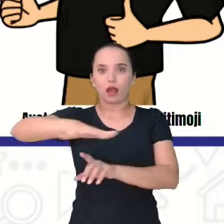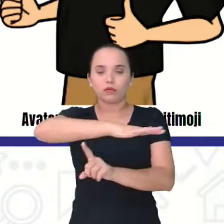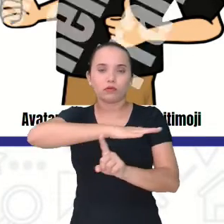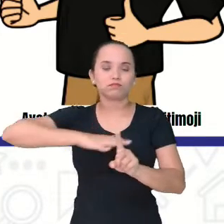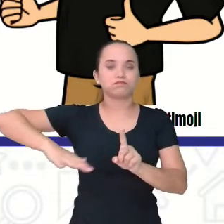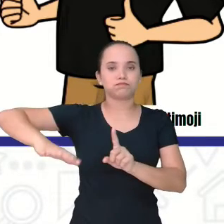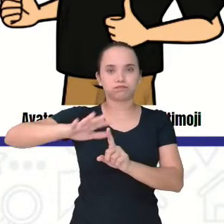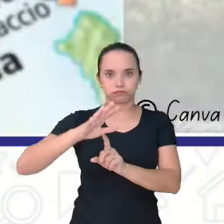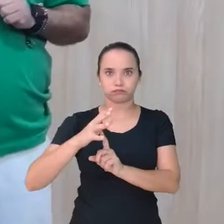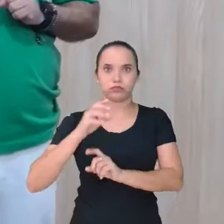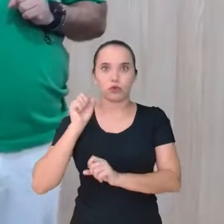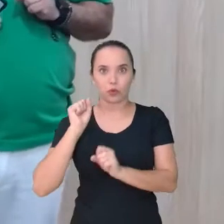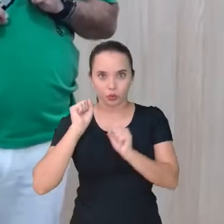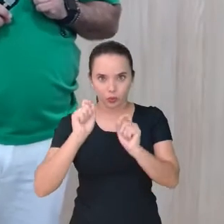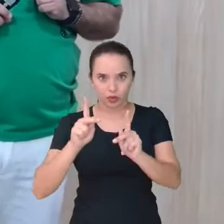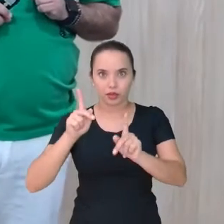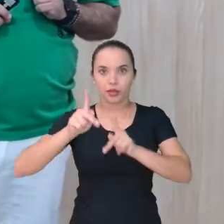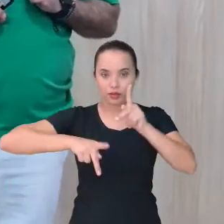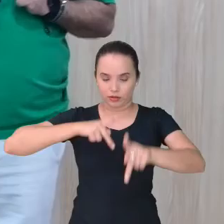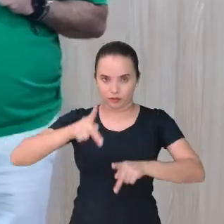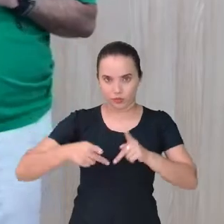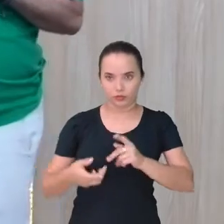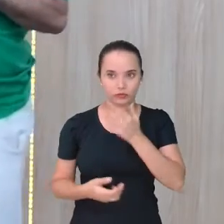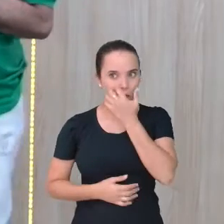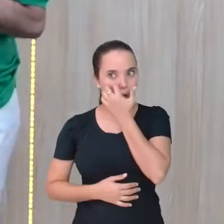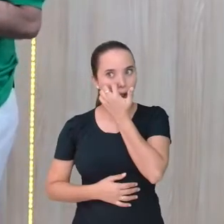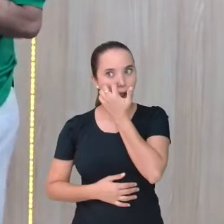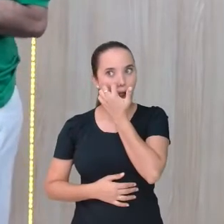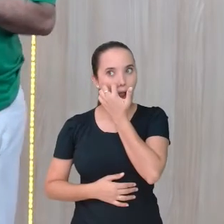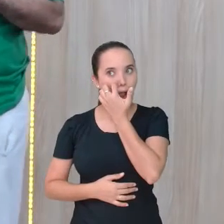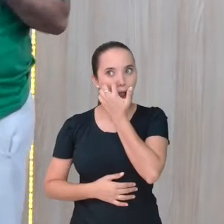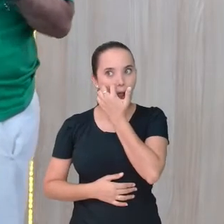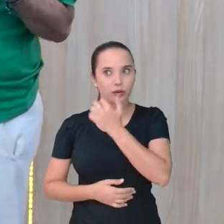francos. Vamos recapitular uma coisa, veja, o